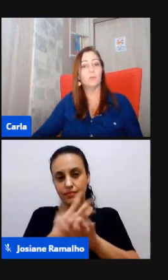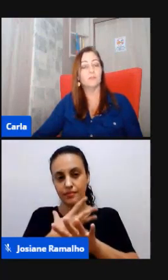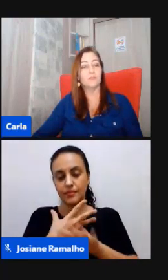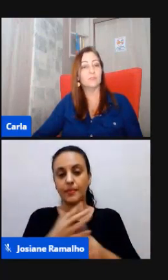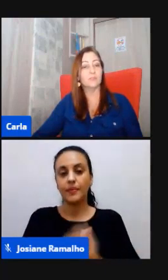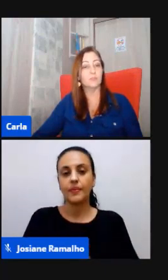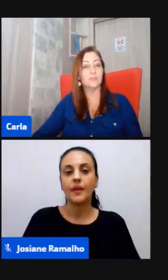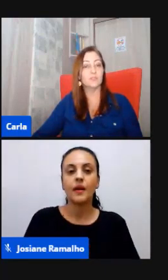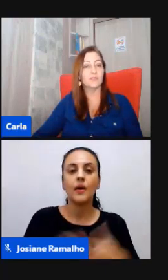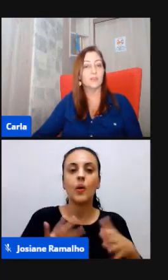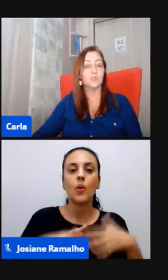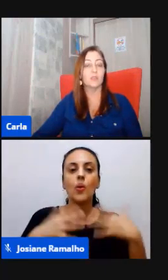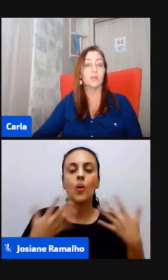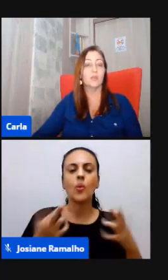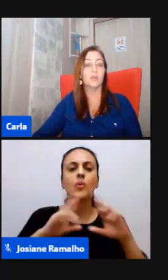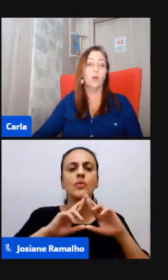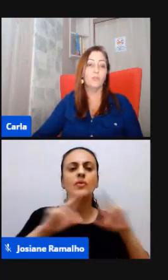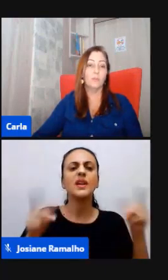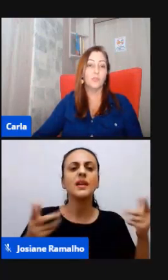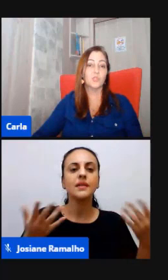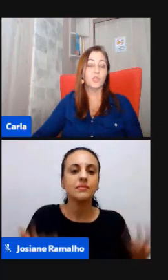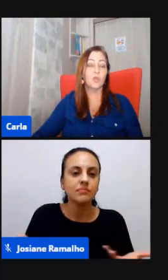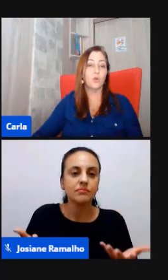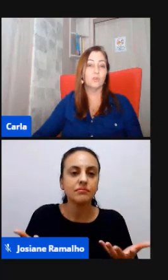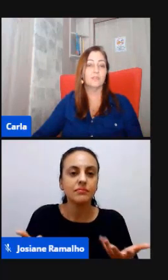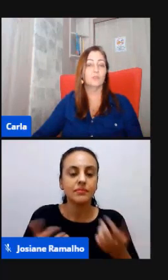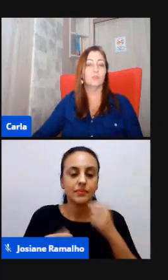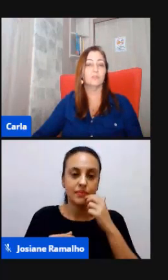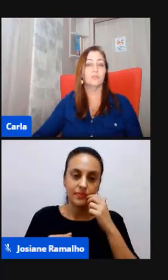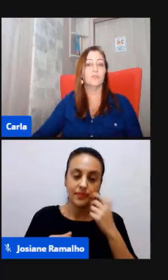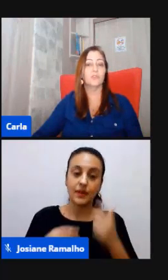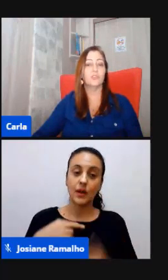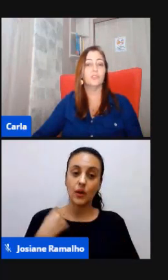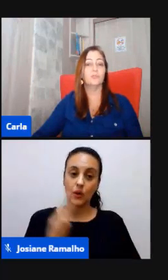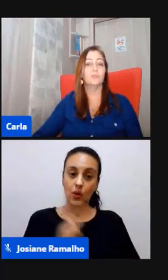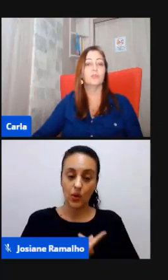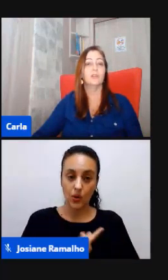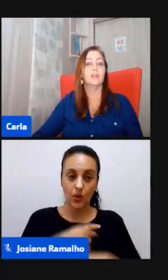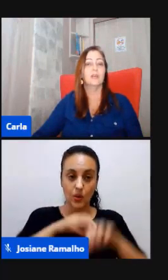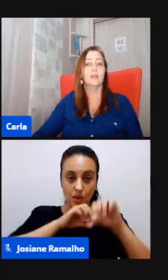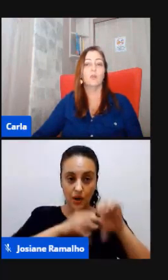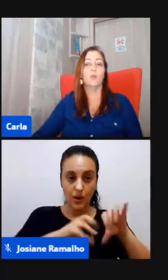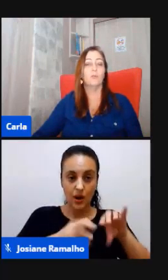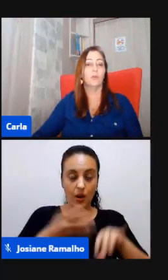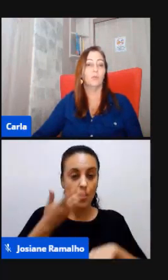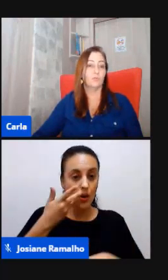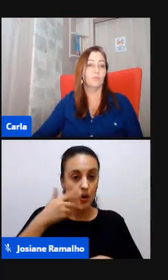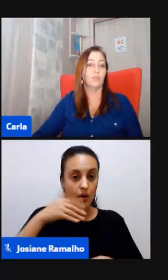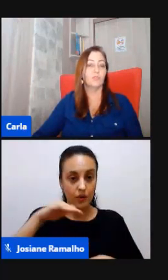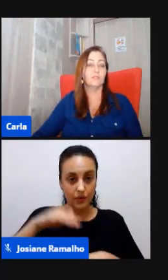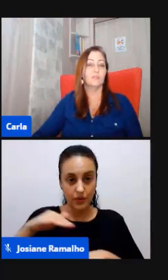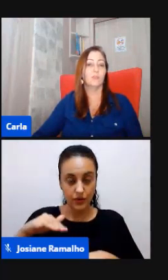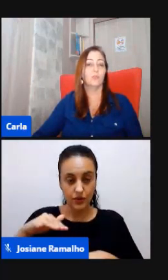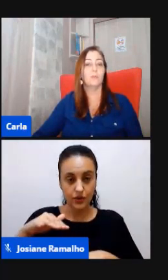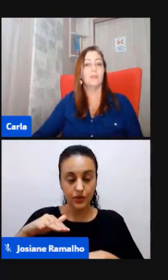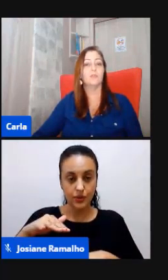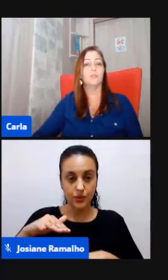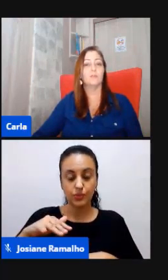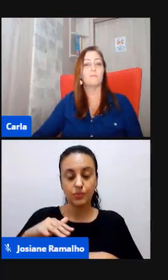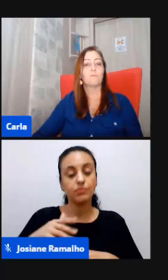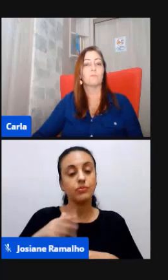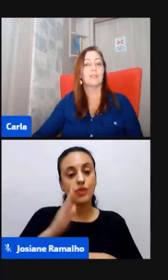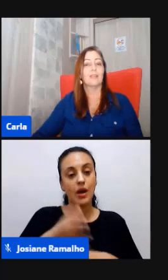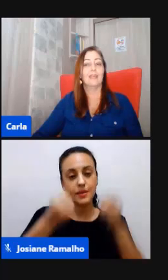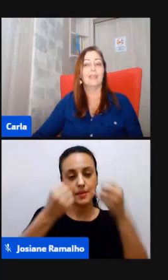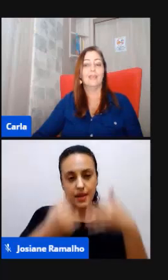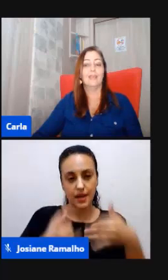pedagógicas para o processo ensino-aprendizagem. Obviamente que nós, da educação infantil, como eu disse